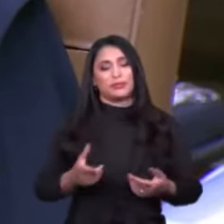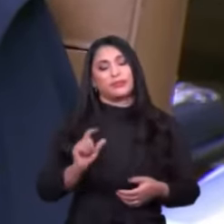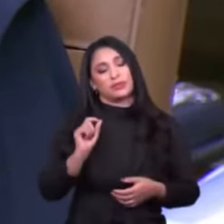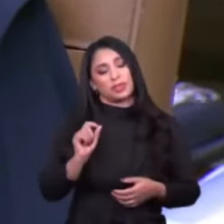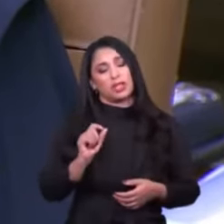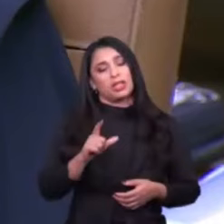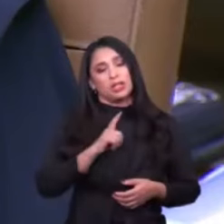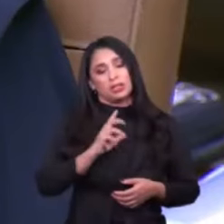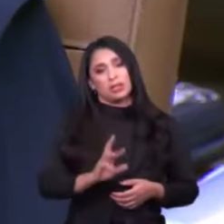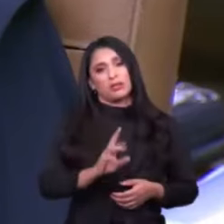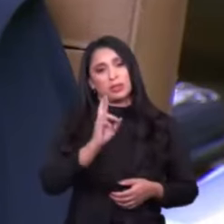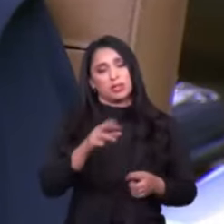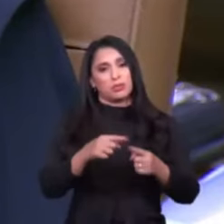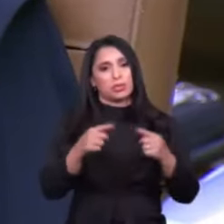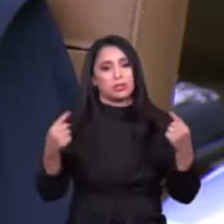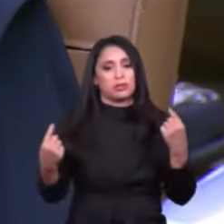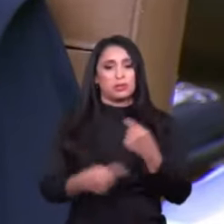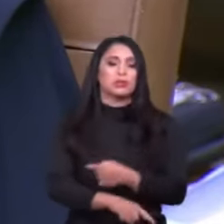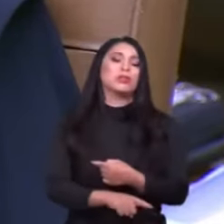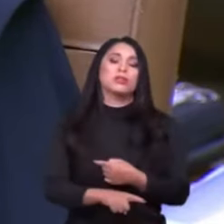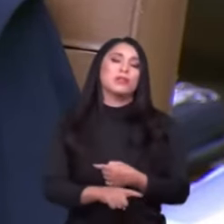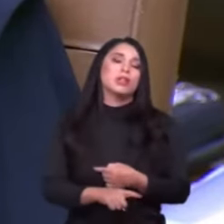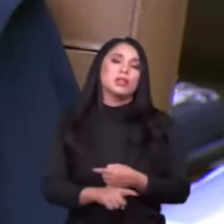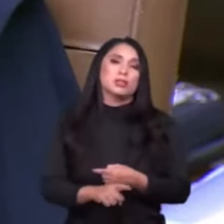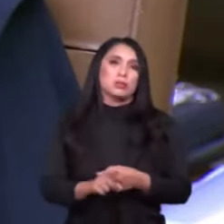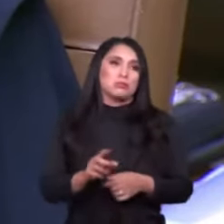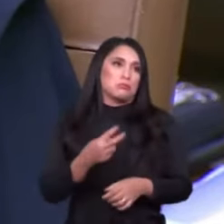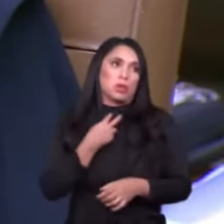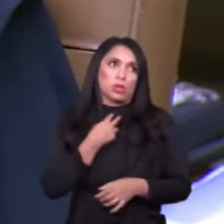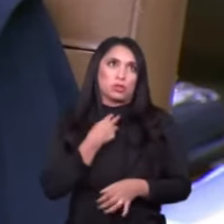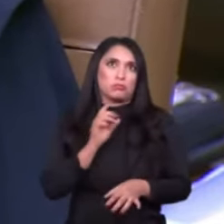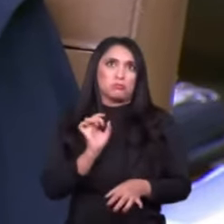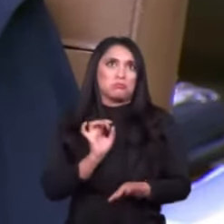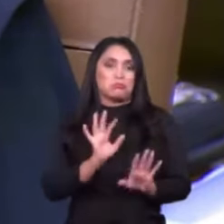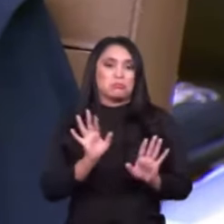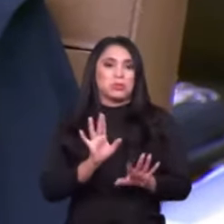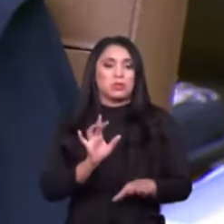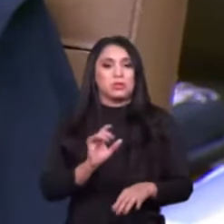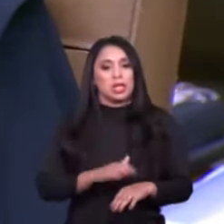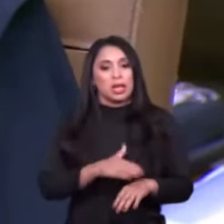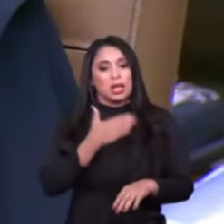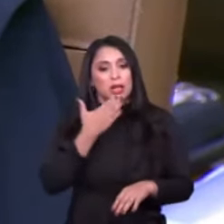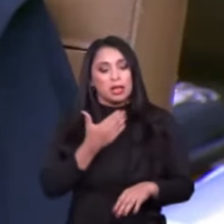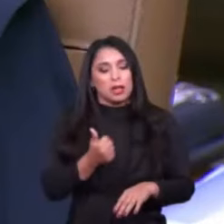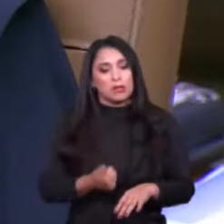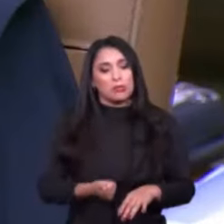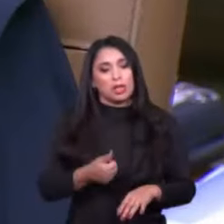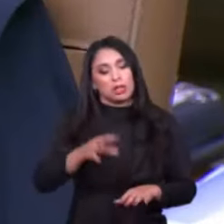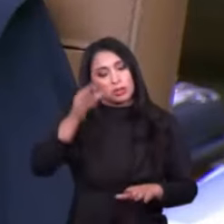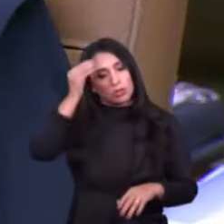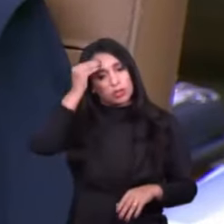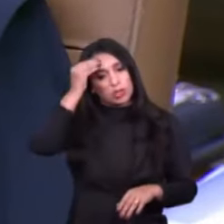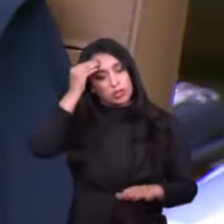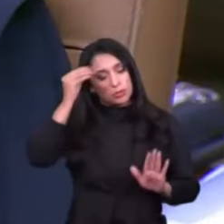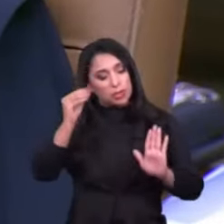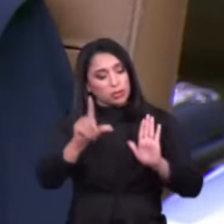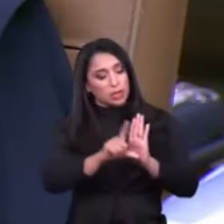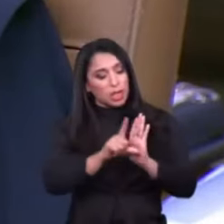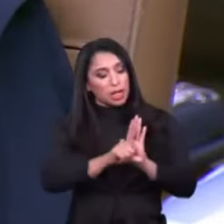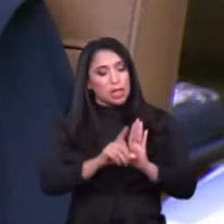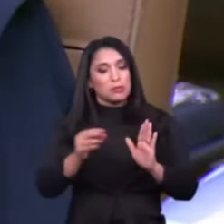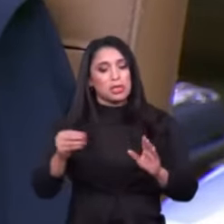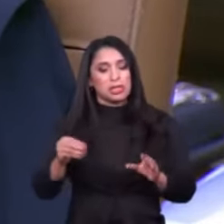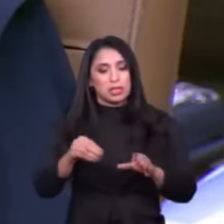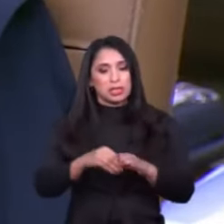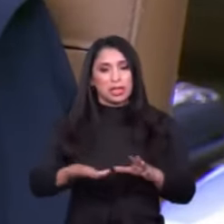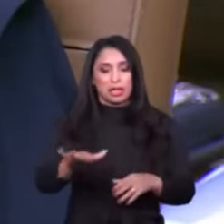existe uma solução controversa, que pode não ser a melhor, na avaliação subjetiva de determinado intérprete e aplicador da lei, mas que está dentro do